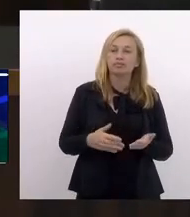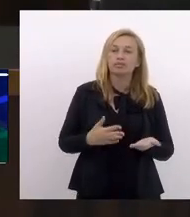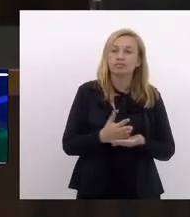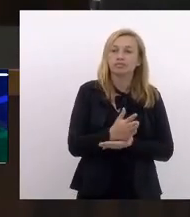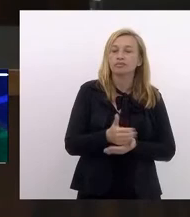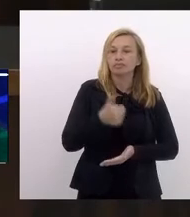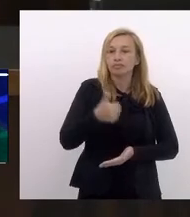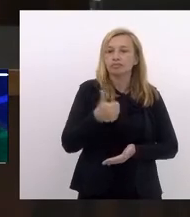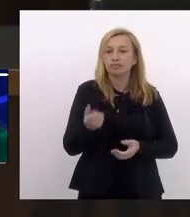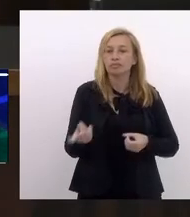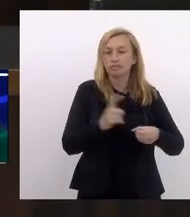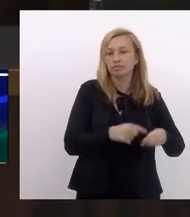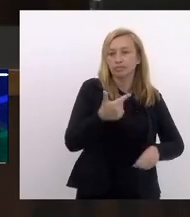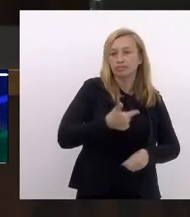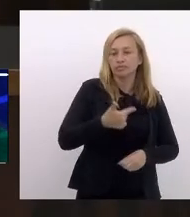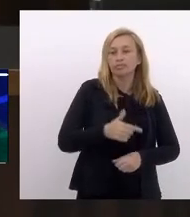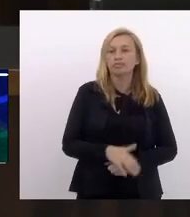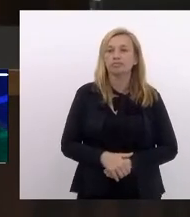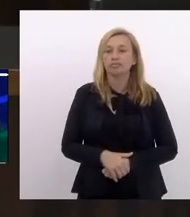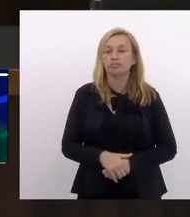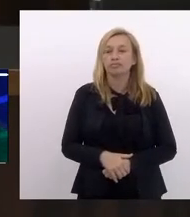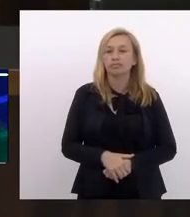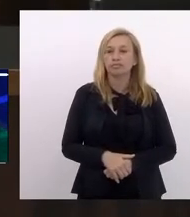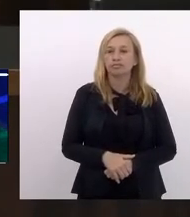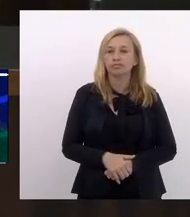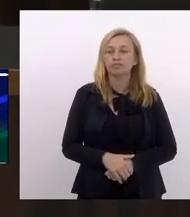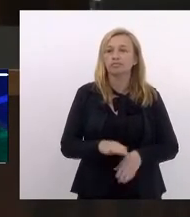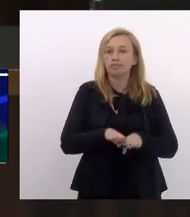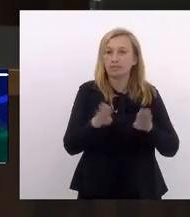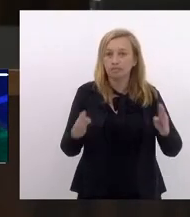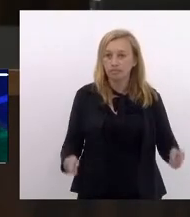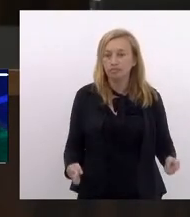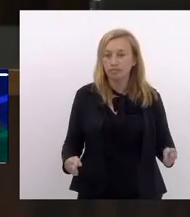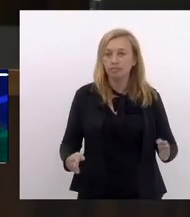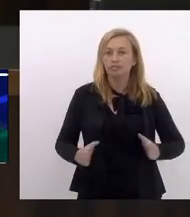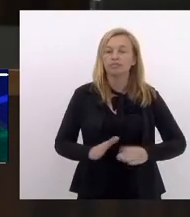primeira, retorna em segunda. Há sobre a mesa